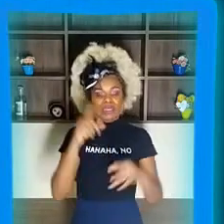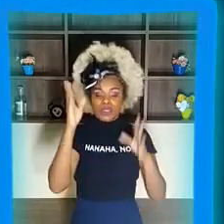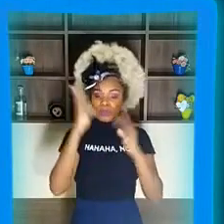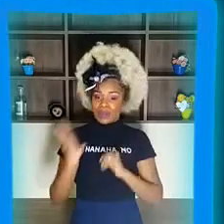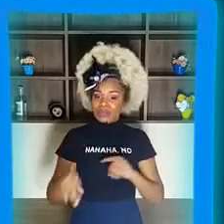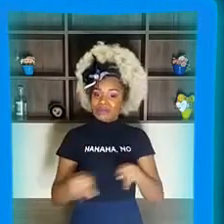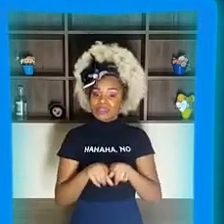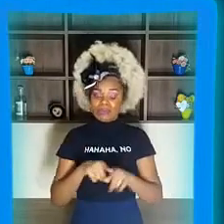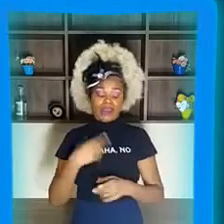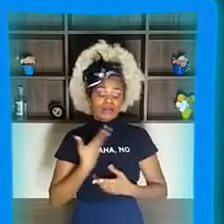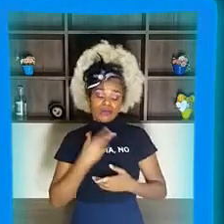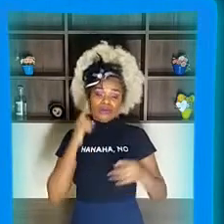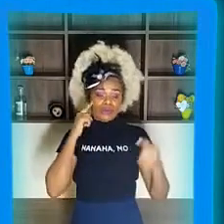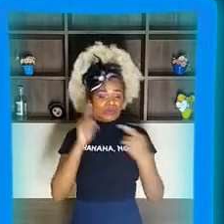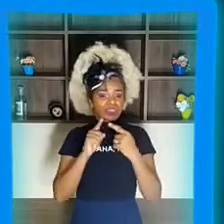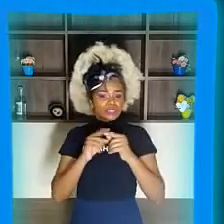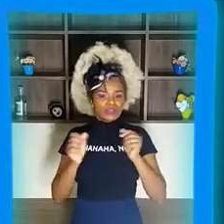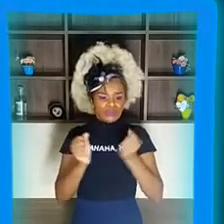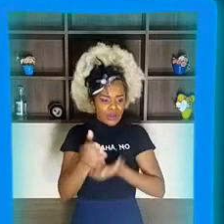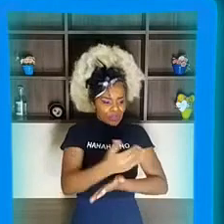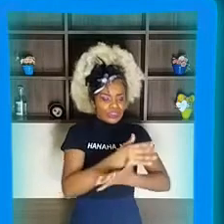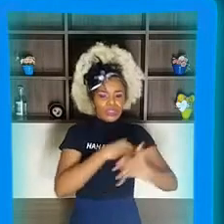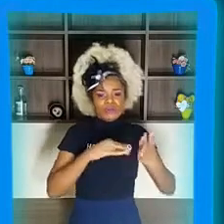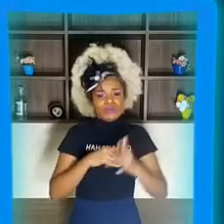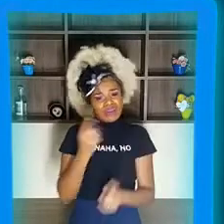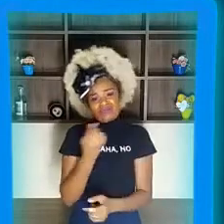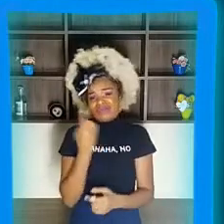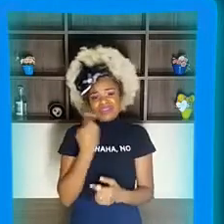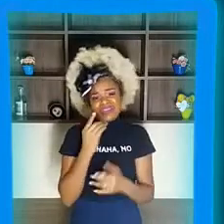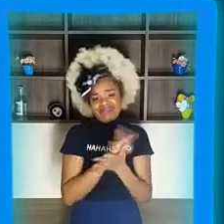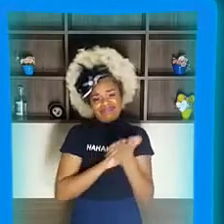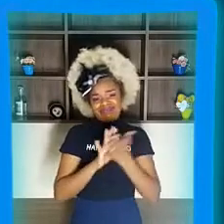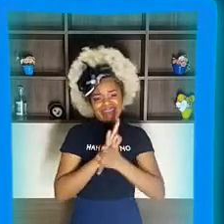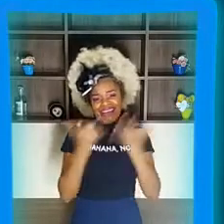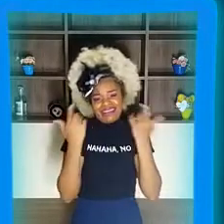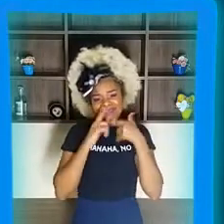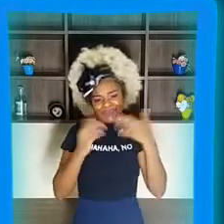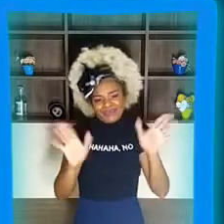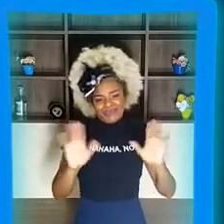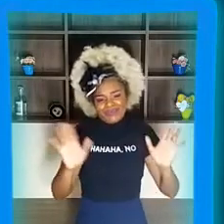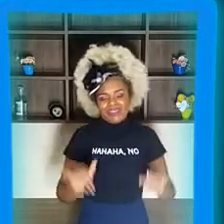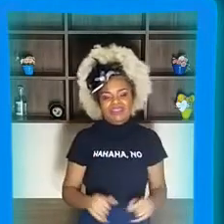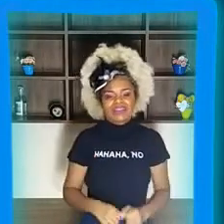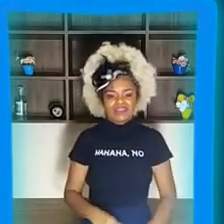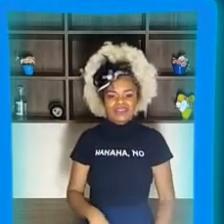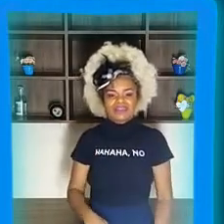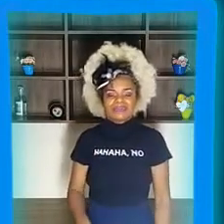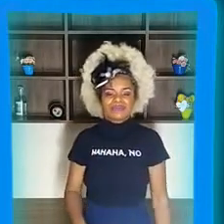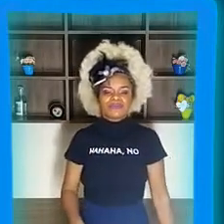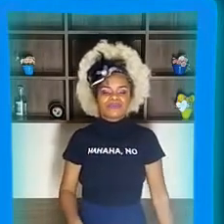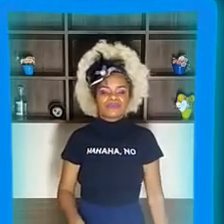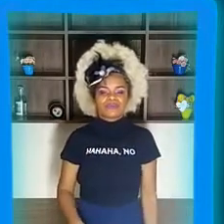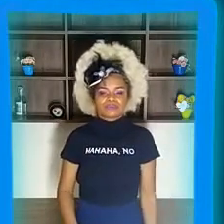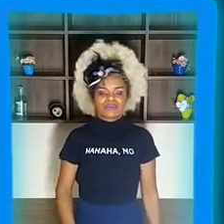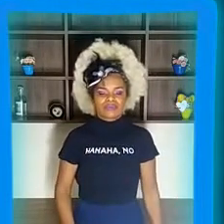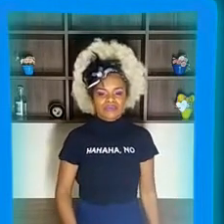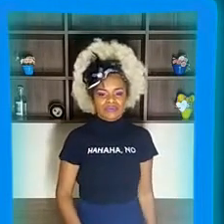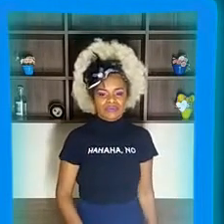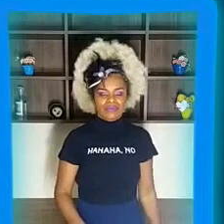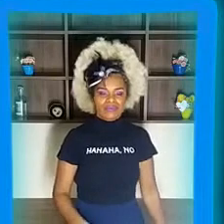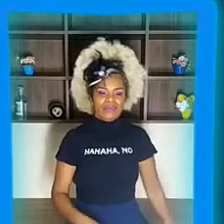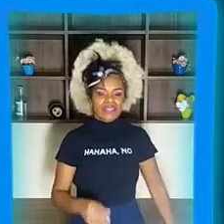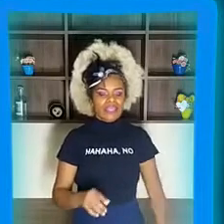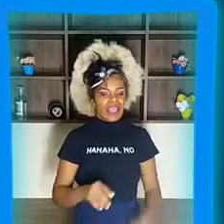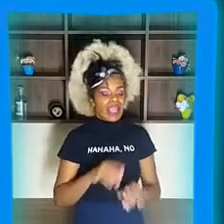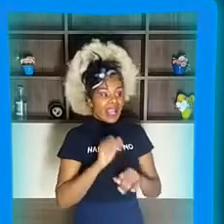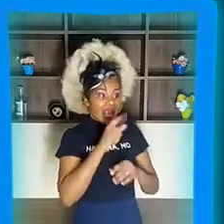nossa intenção de juntar todo mundo, porque sozinho a gente não faz nada, né, gente? Tem que juntar a galera. Como a gente fala lá na oficina, juntos